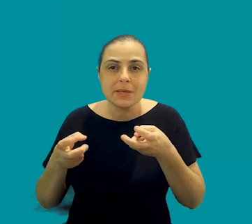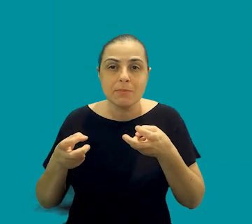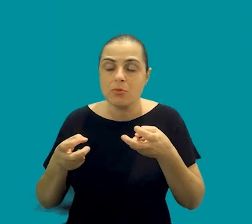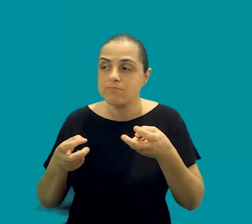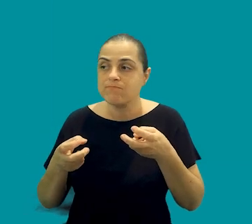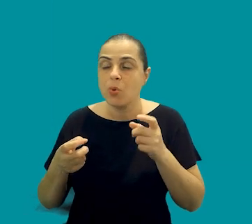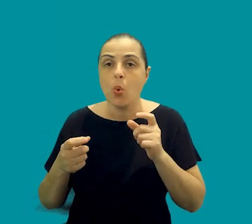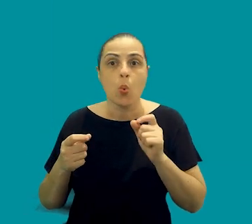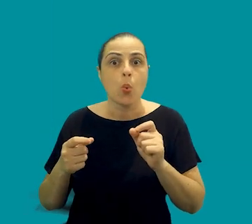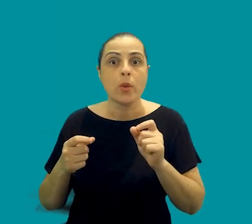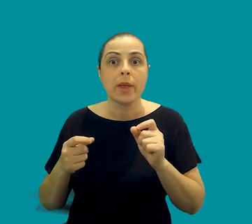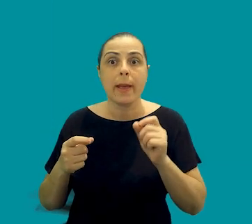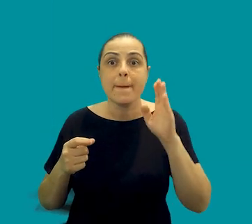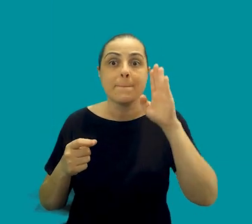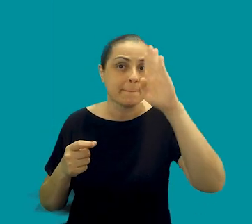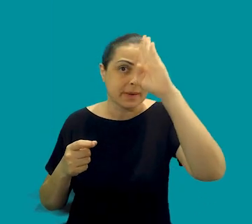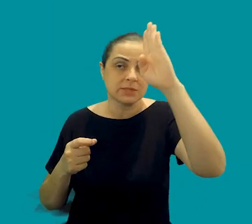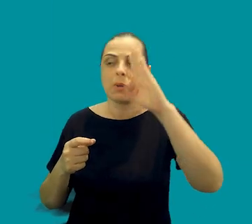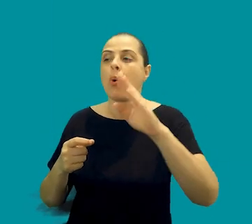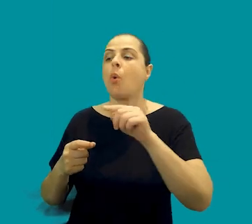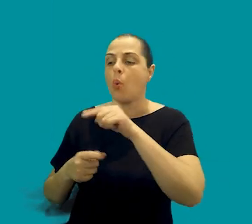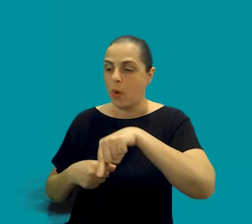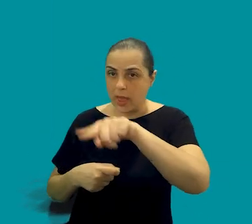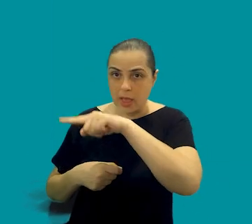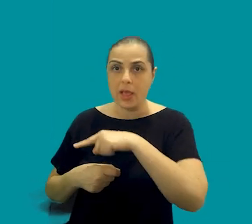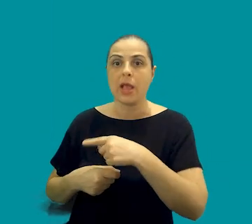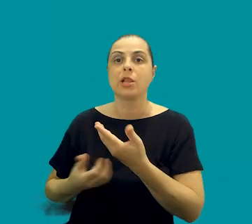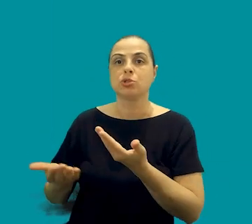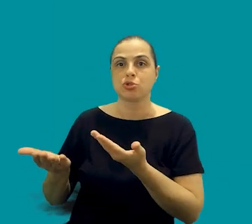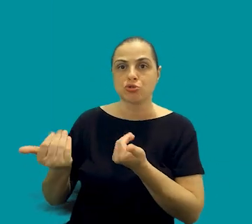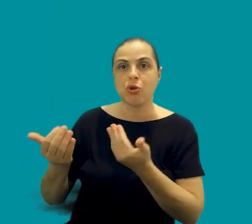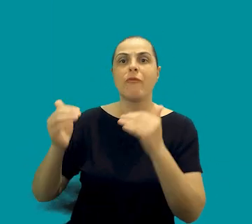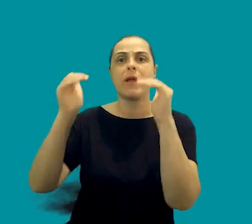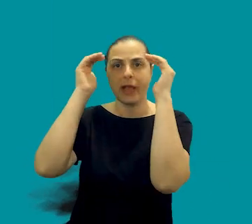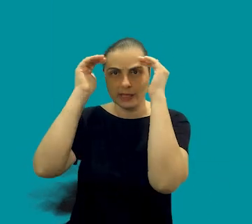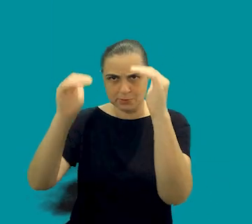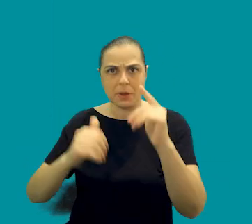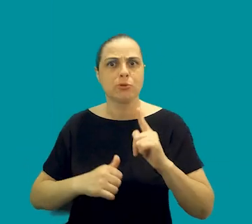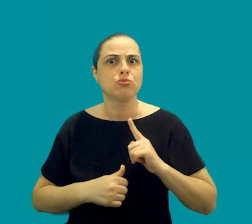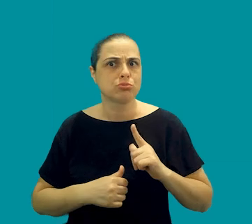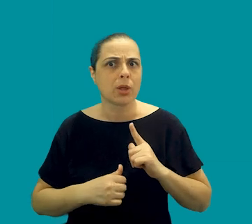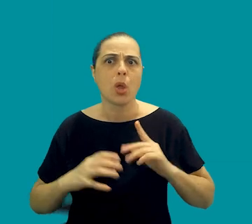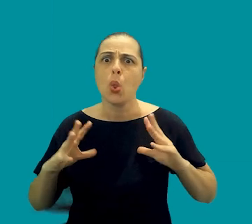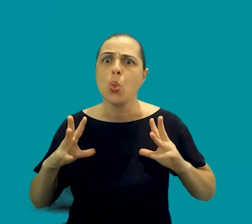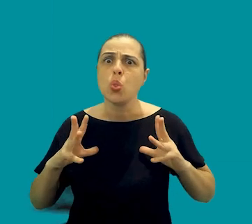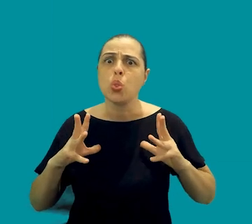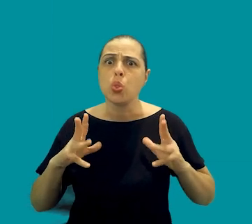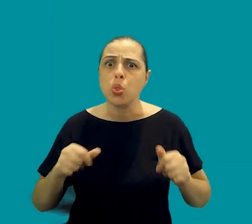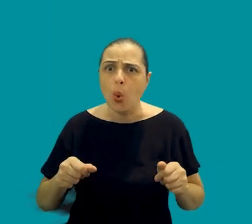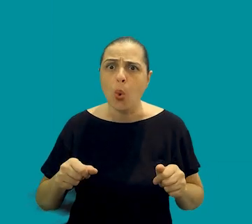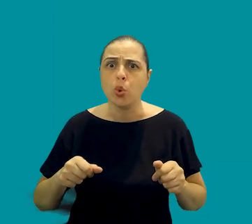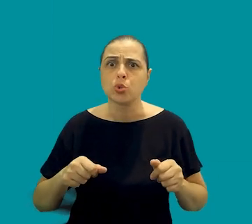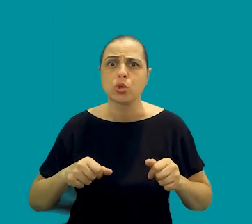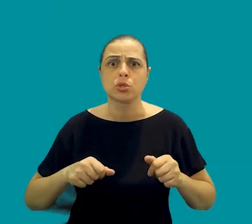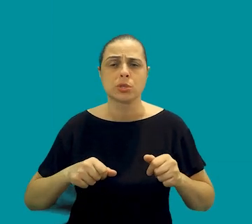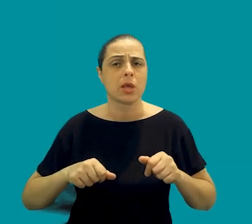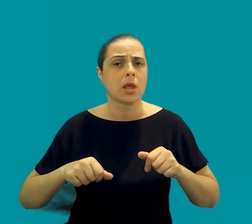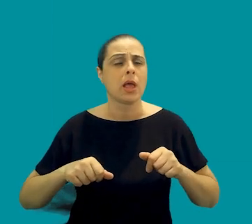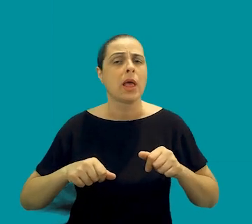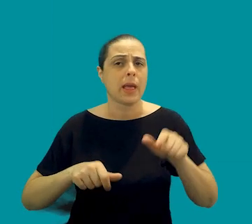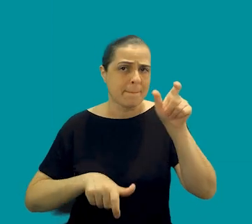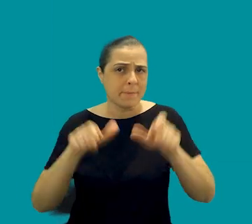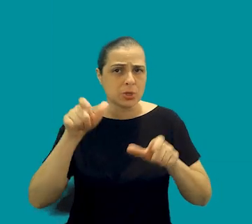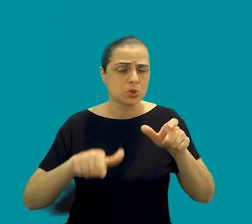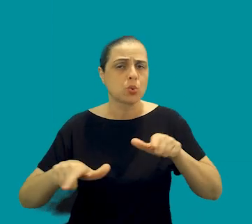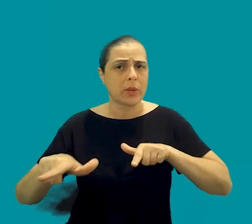você está diferente, é você respeitar, assim, eles são respeitados. Então, a Lorena e a Andréia e todo o time respeita esses jovens,